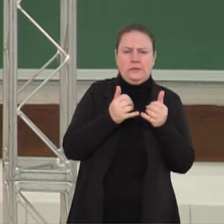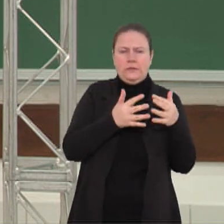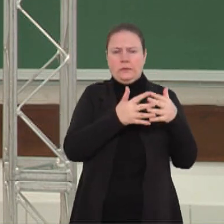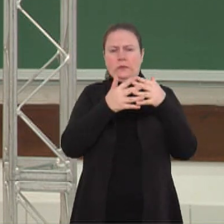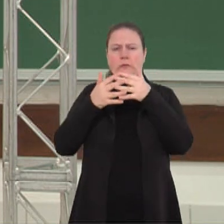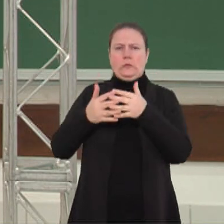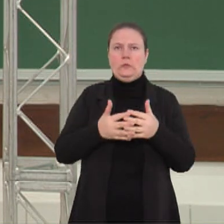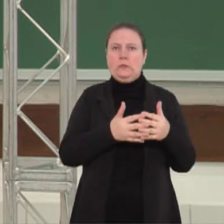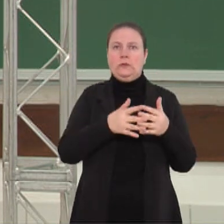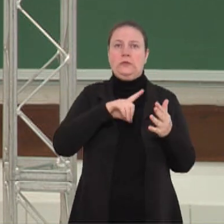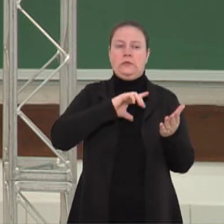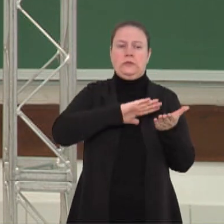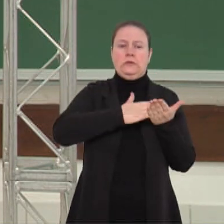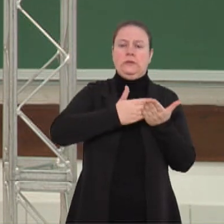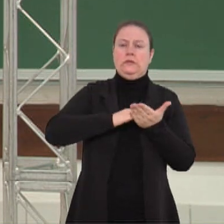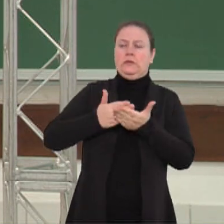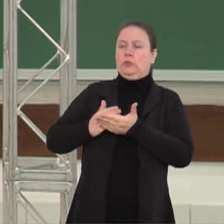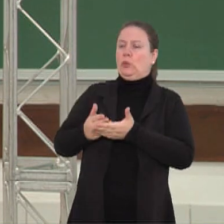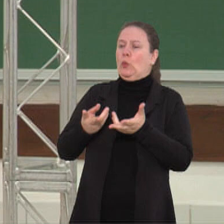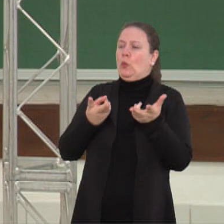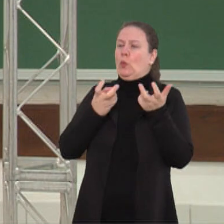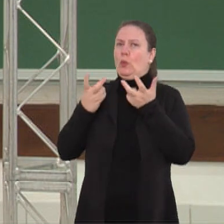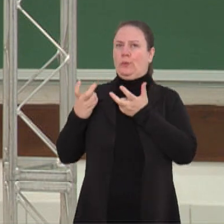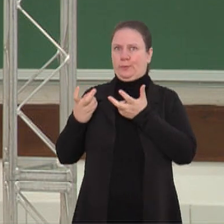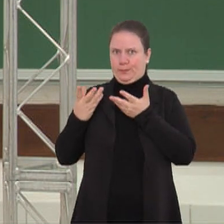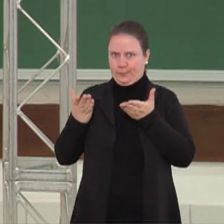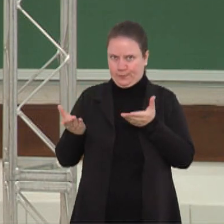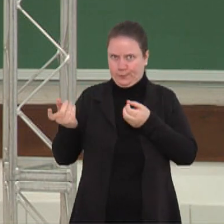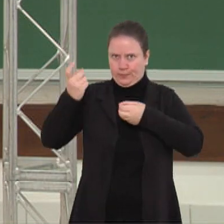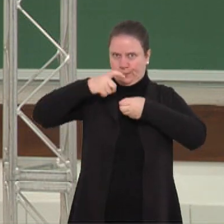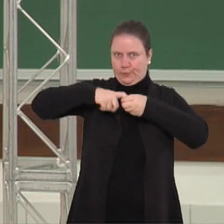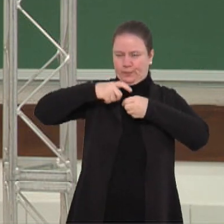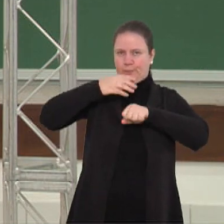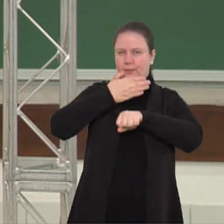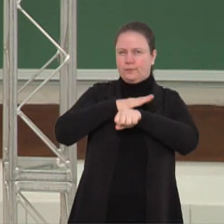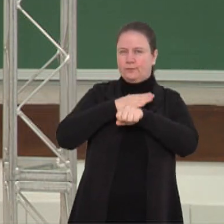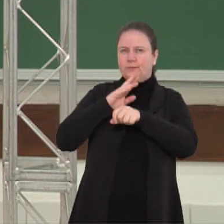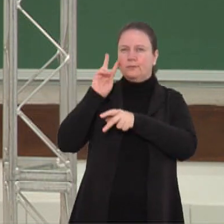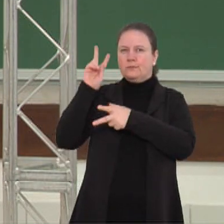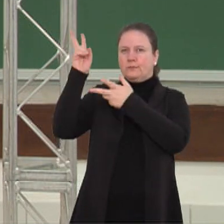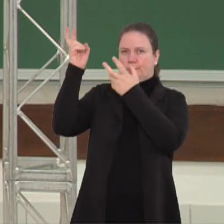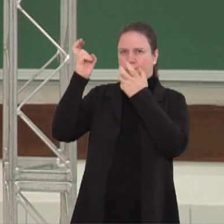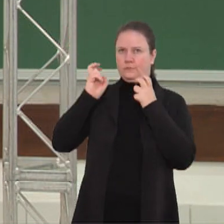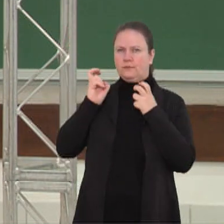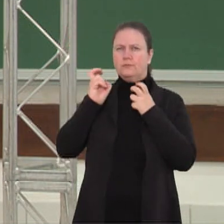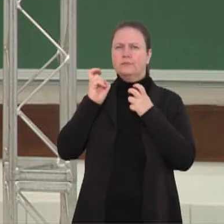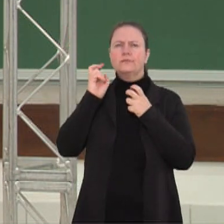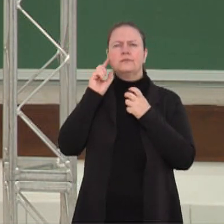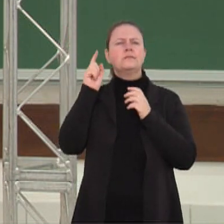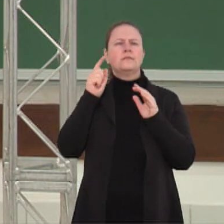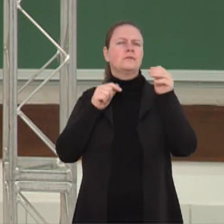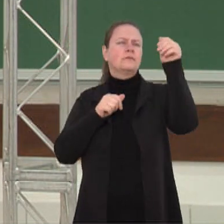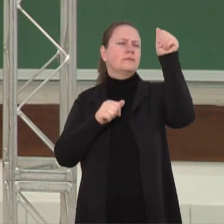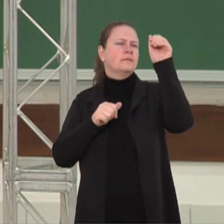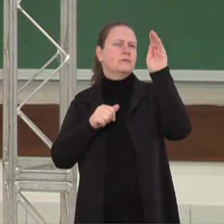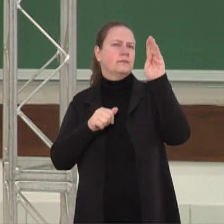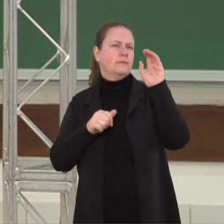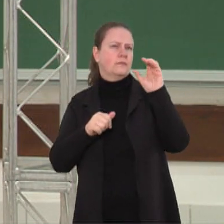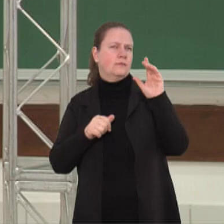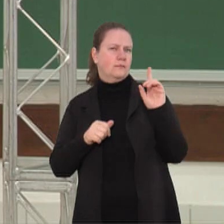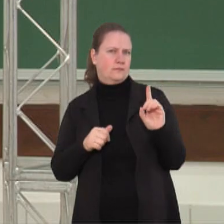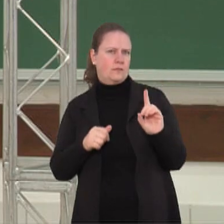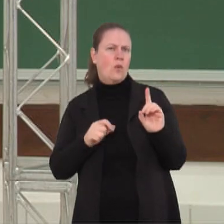muitas interpretações sobre ele. Mas vamos voltar nesse exercício e ver o que você acha de cada uma delas. Qual